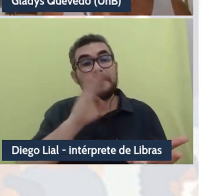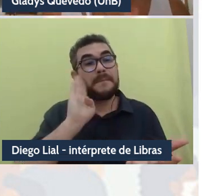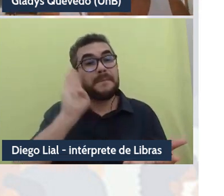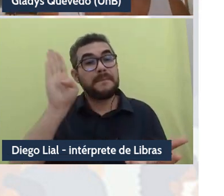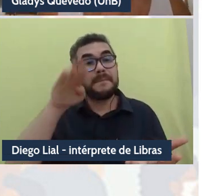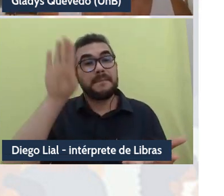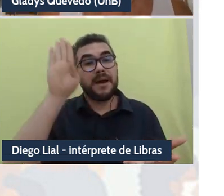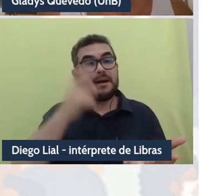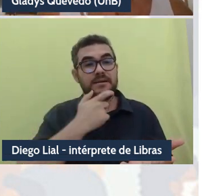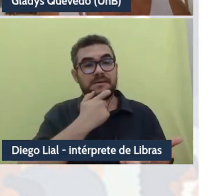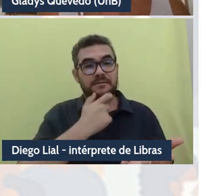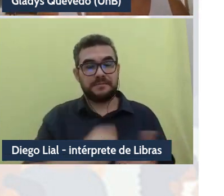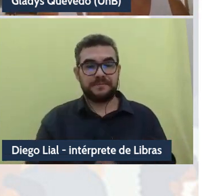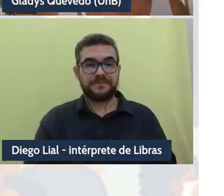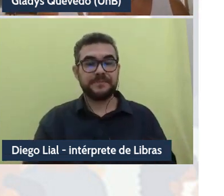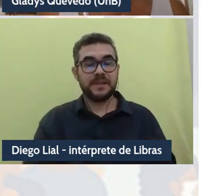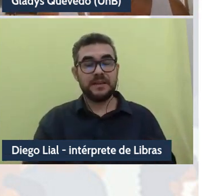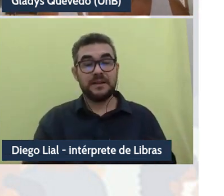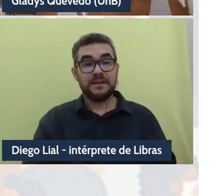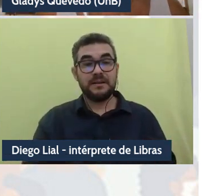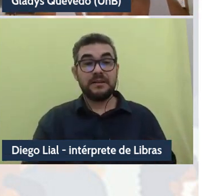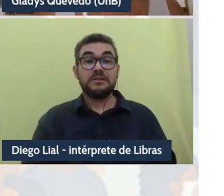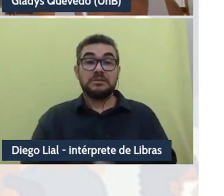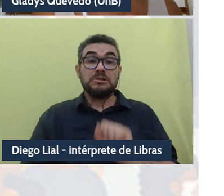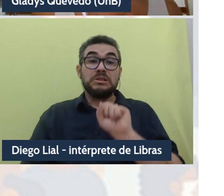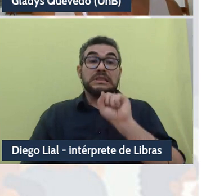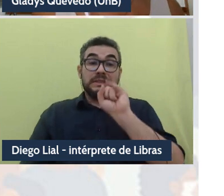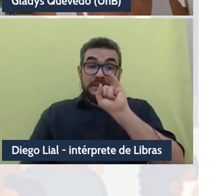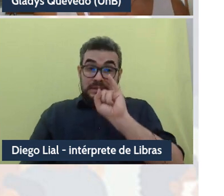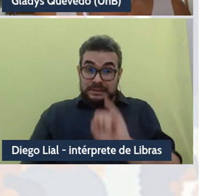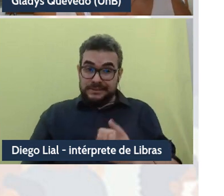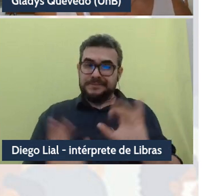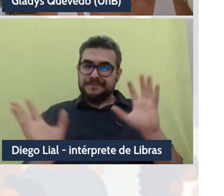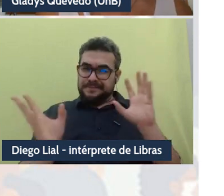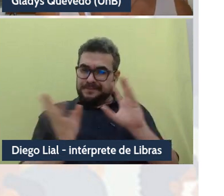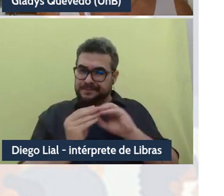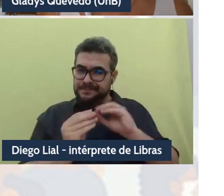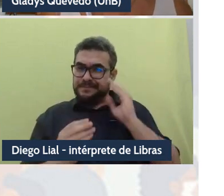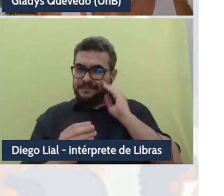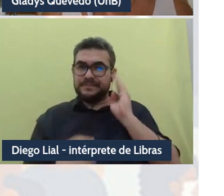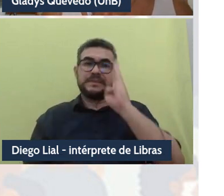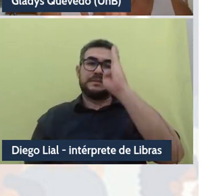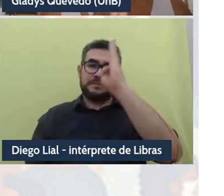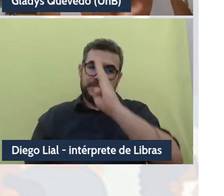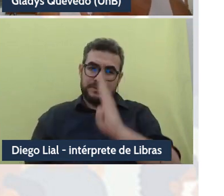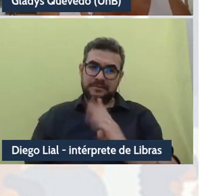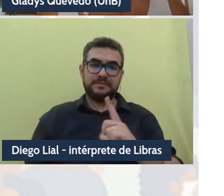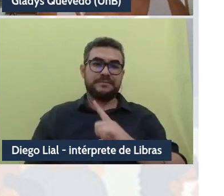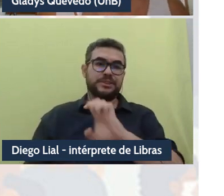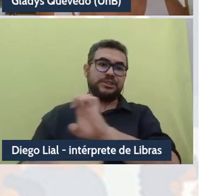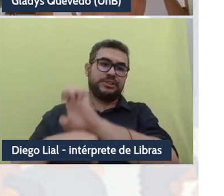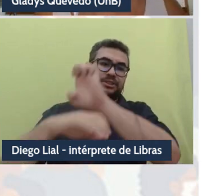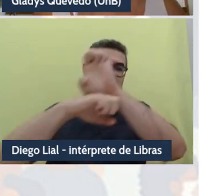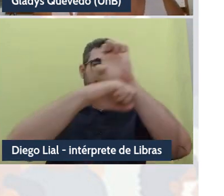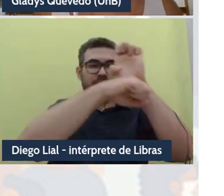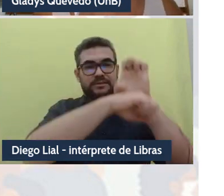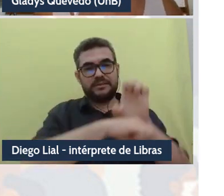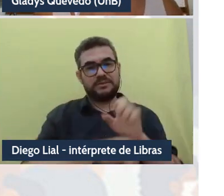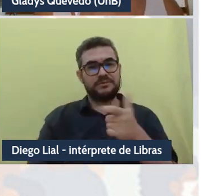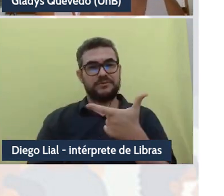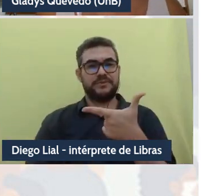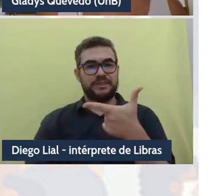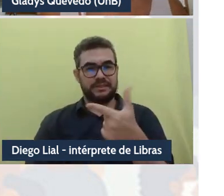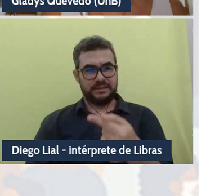se a gente considerar que nós somos 27 estados mais o Distrito Federal, nós temos quase 30 mil